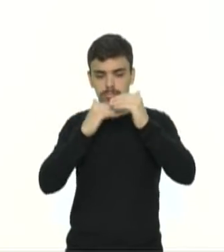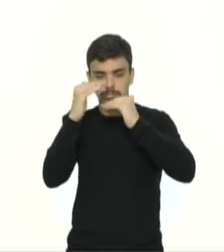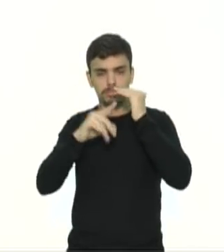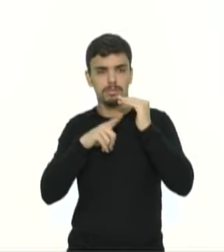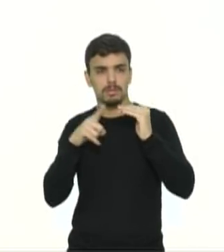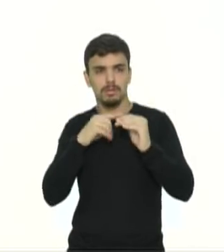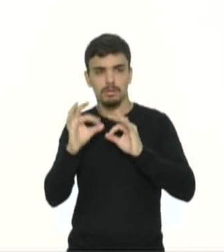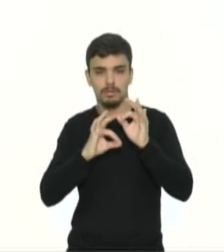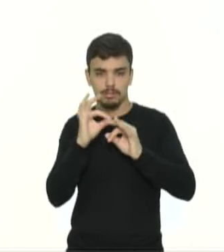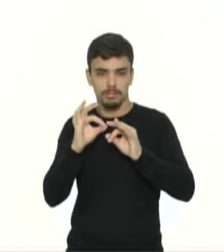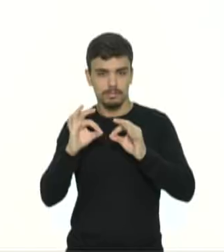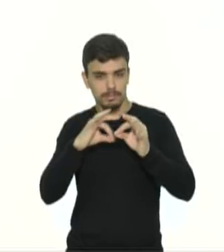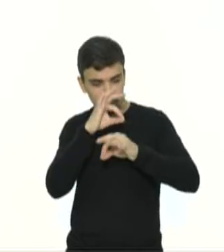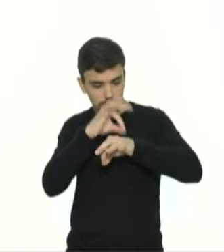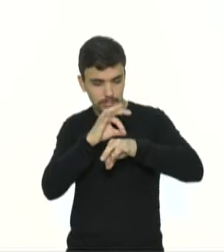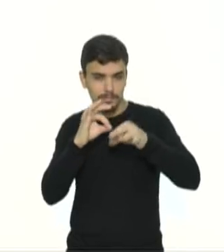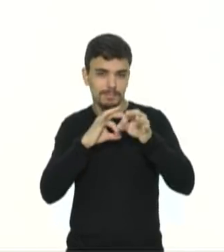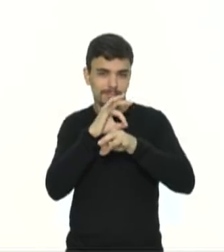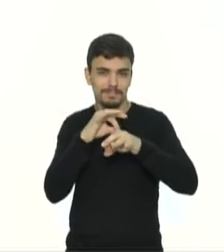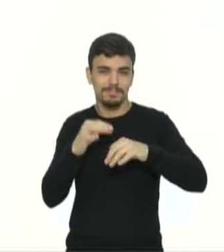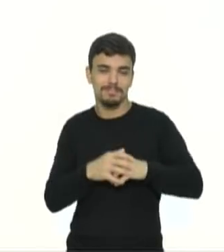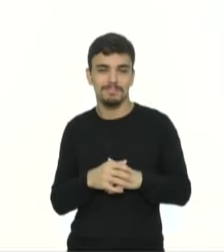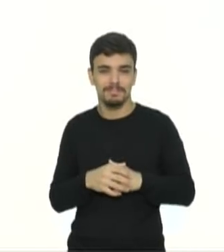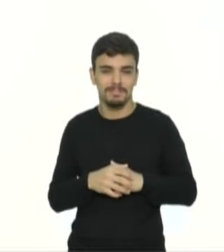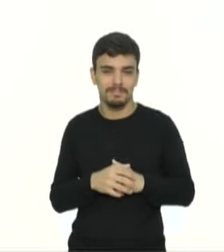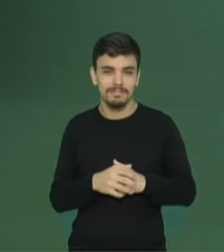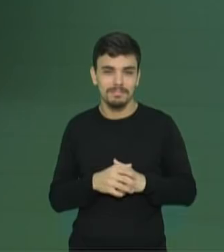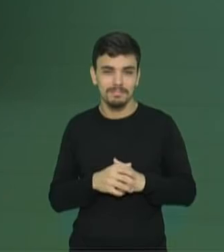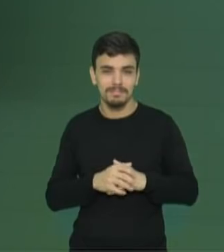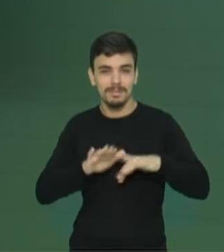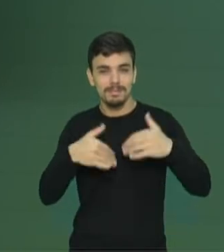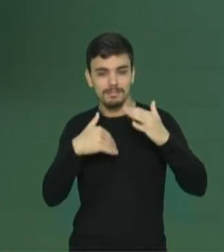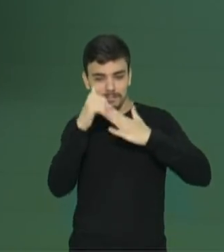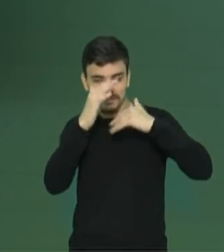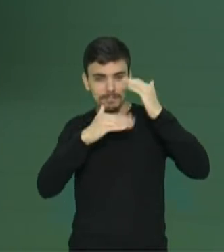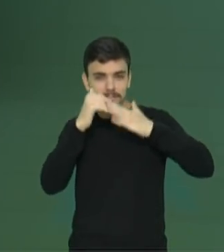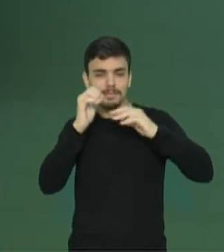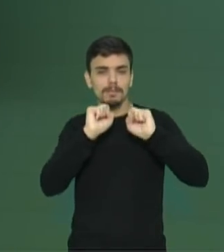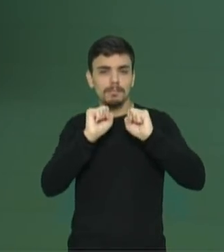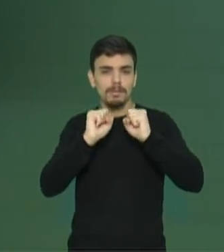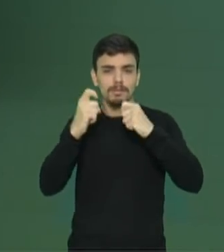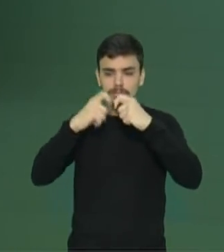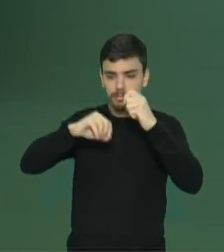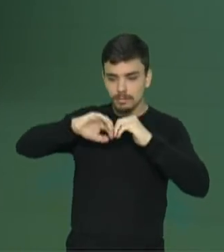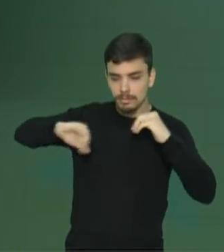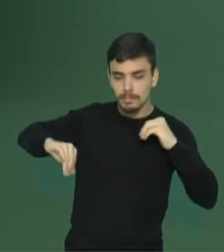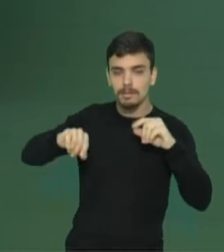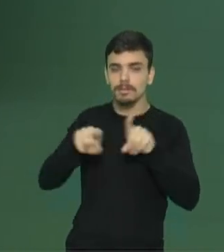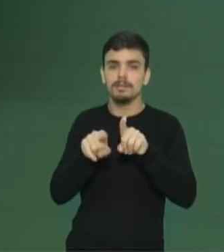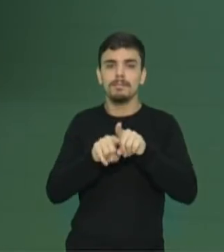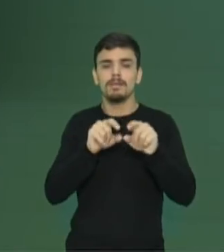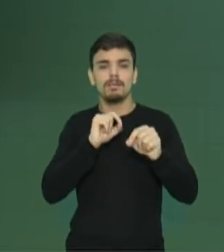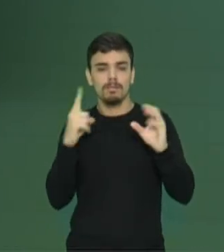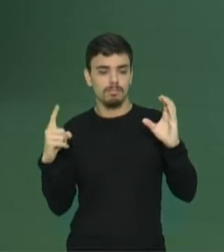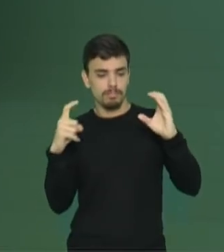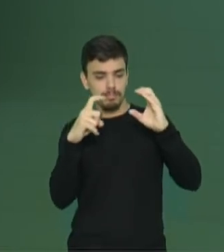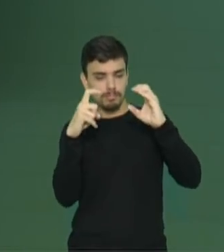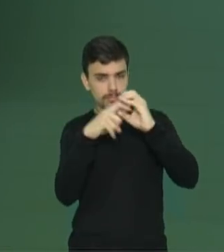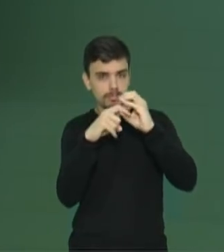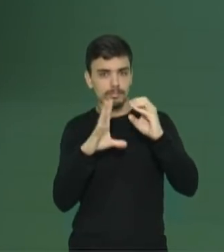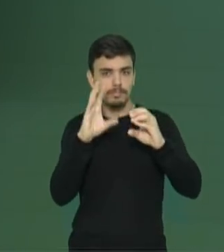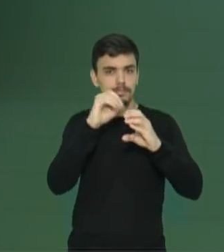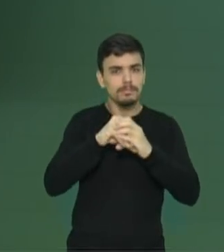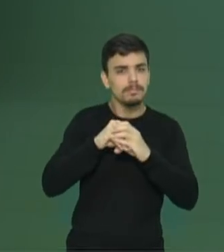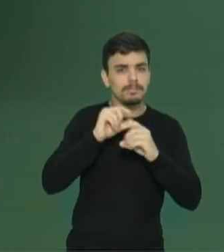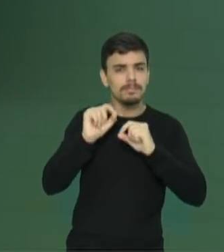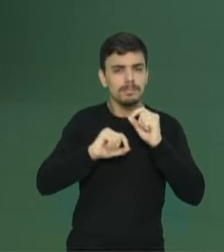mosquinhas fazendo mosquinhas. Quanto à reprodução, pode ser dioicos, sexos separados, fecundação interna, os